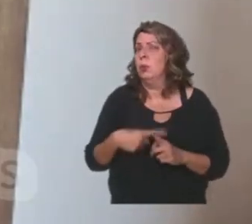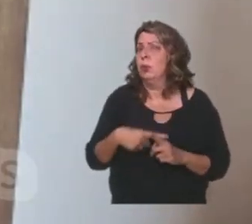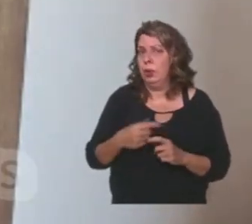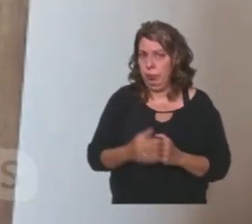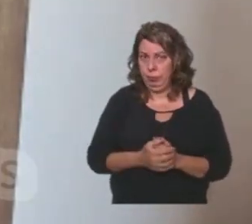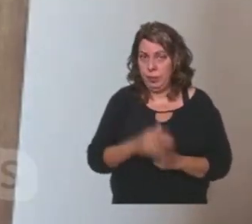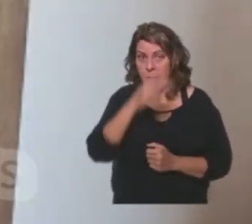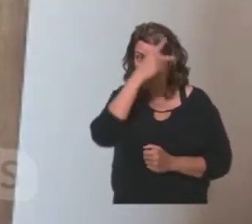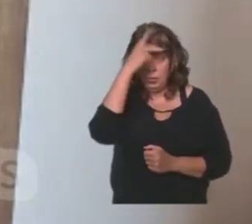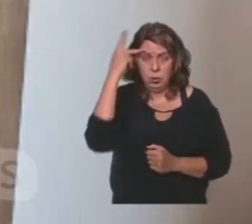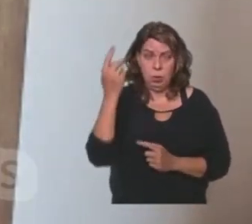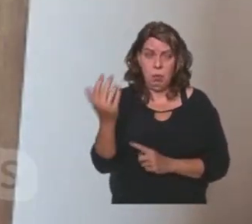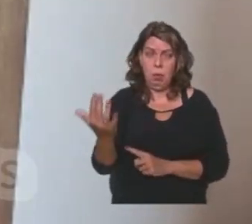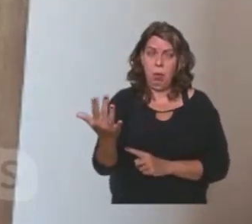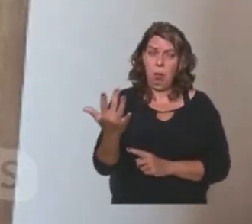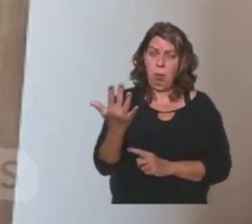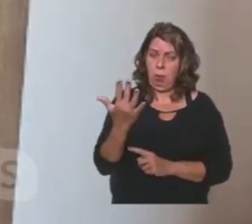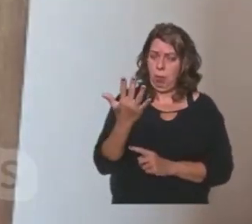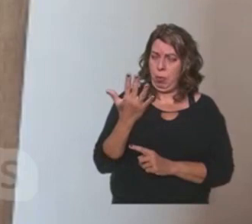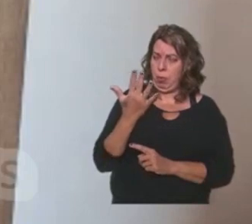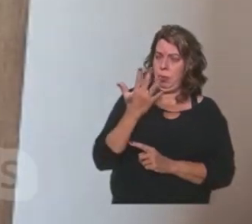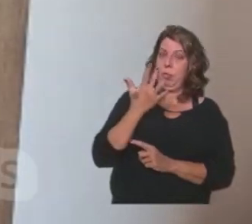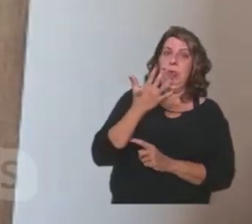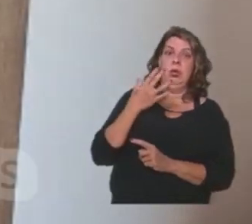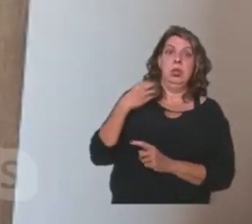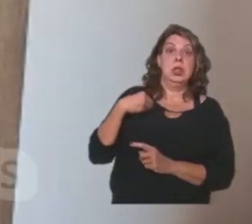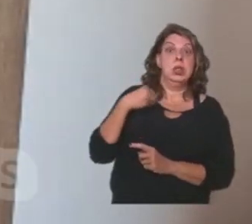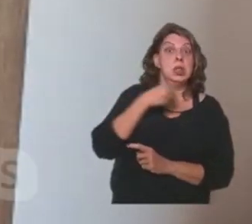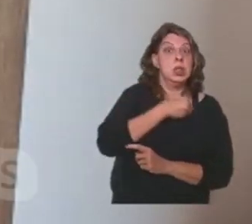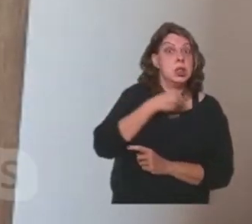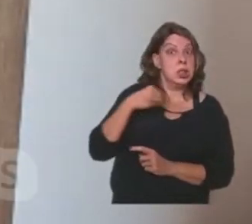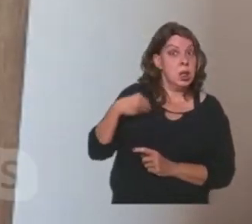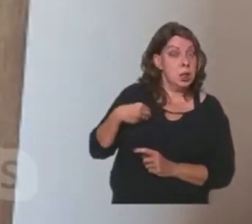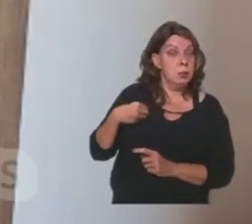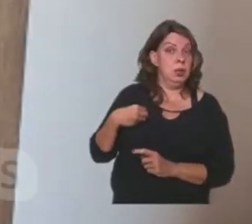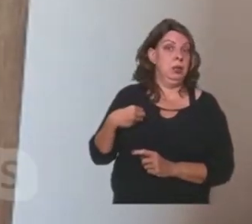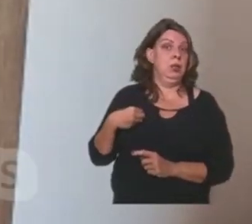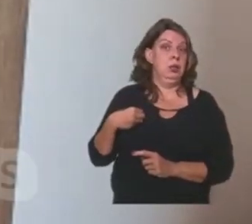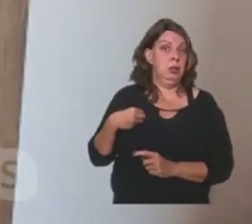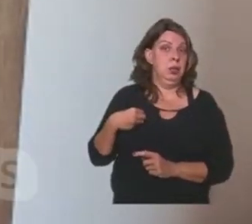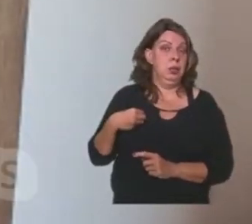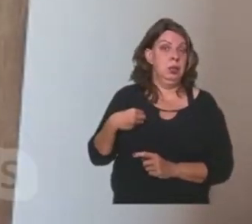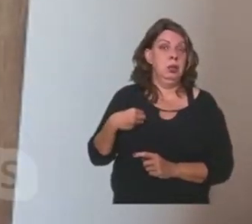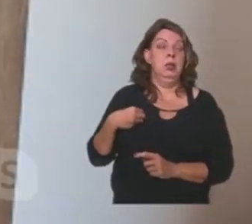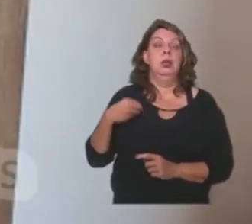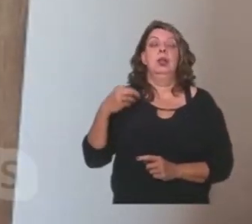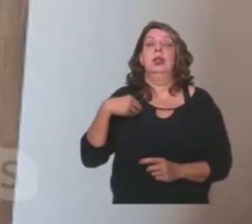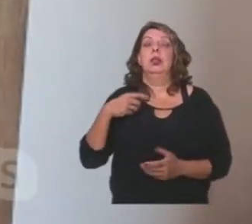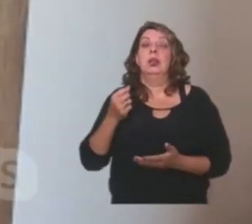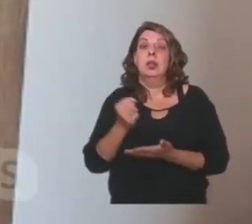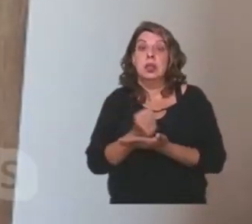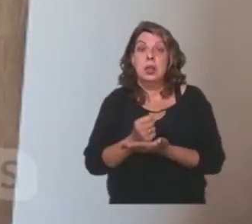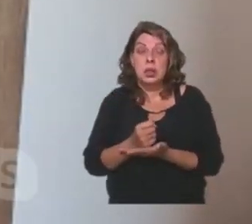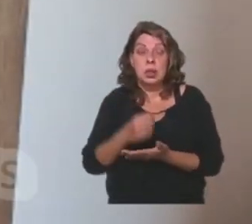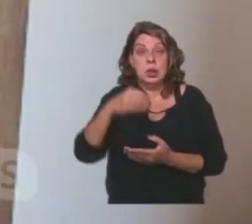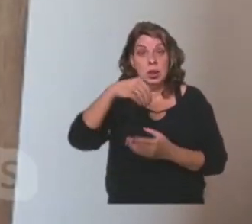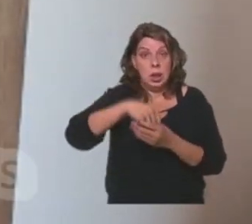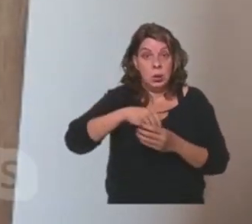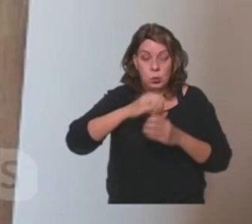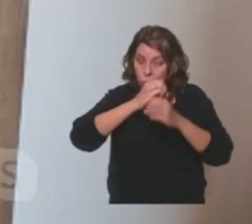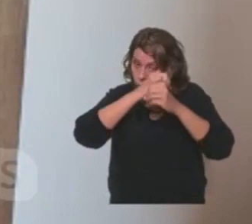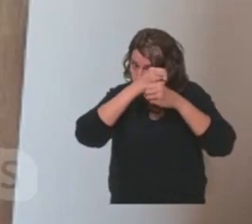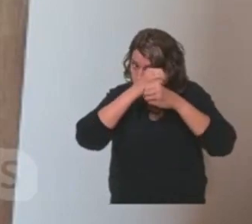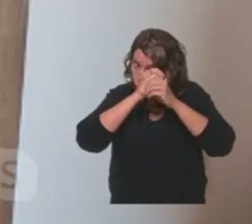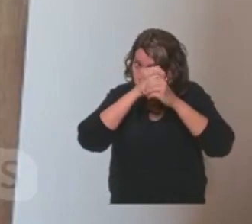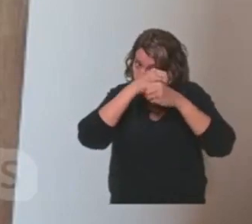demandas que chegam para a gente para a realização de exames de imagem, realização de exames laboratoriais, vem